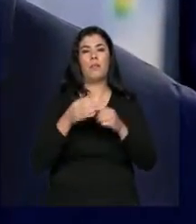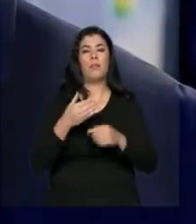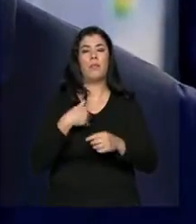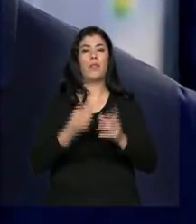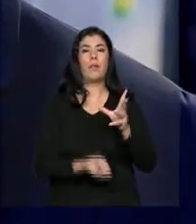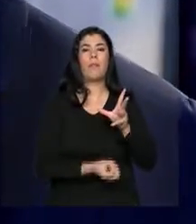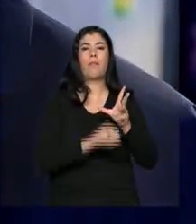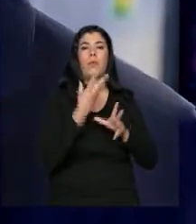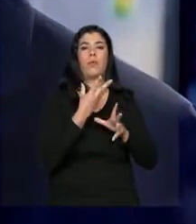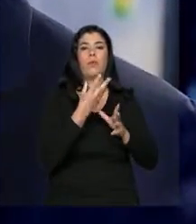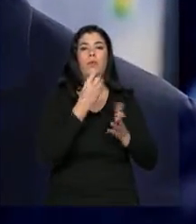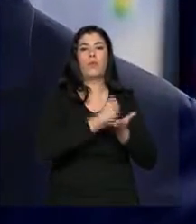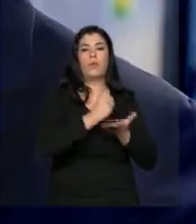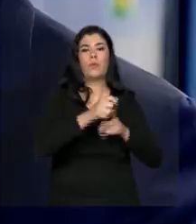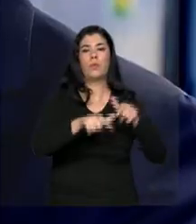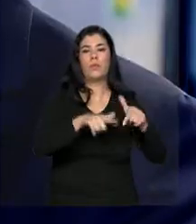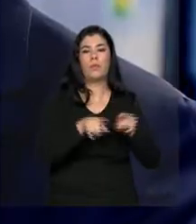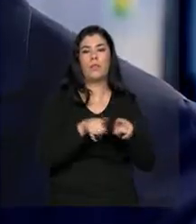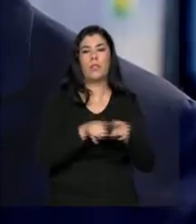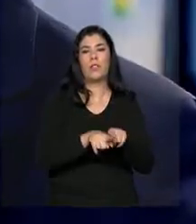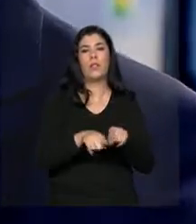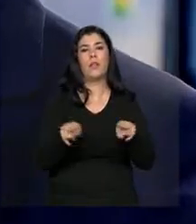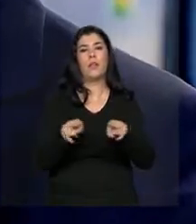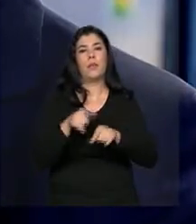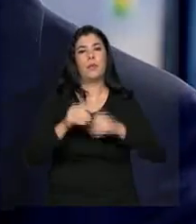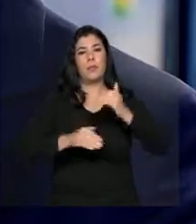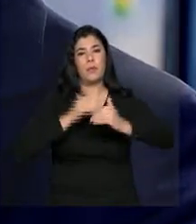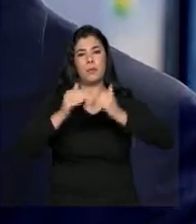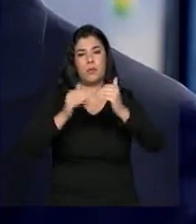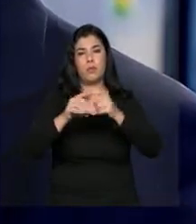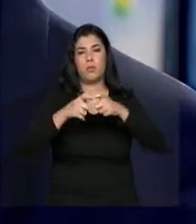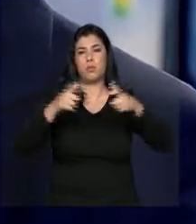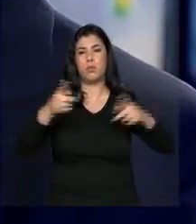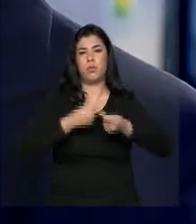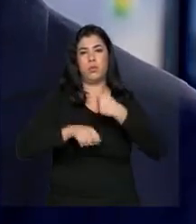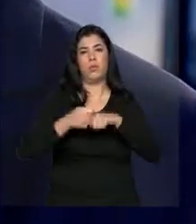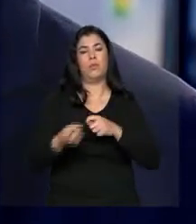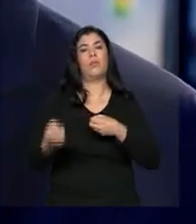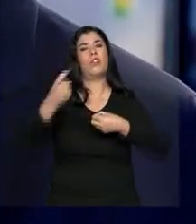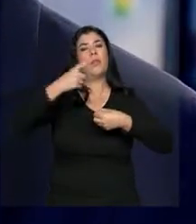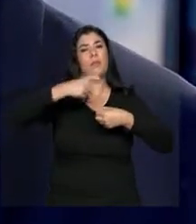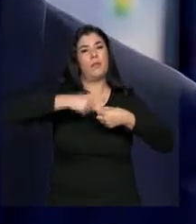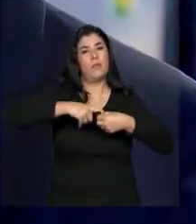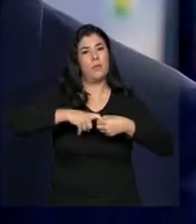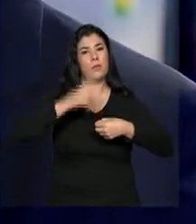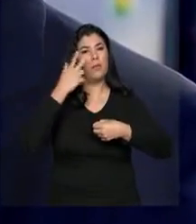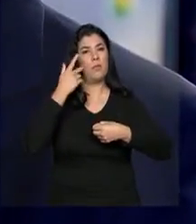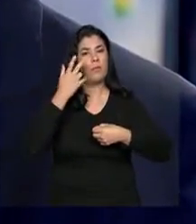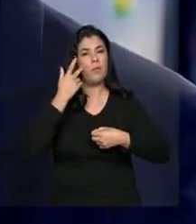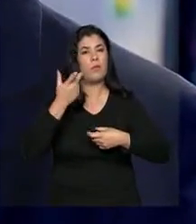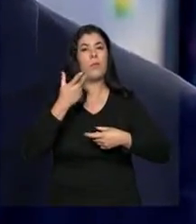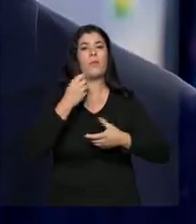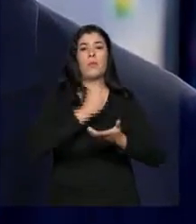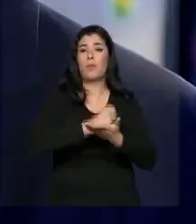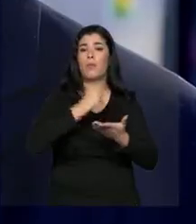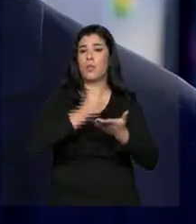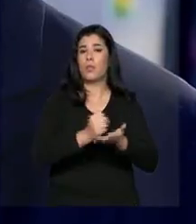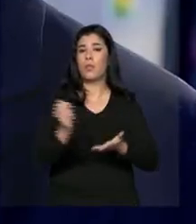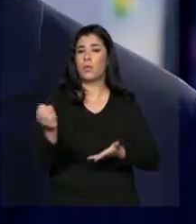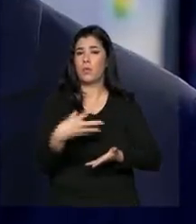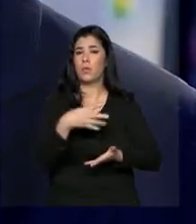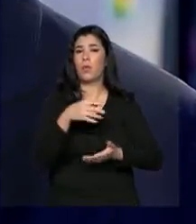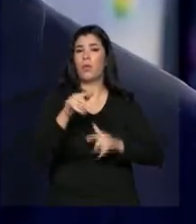da geração de renda e emprego, como do lado do crescimento econômico e da retomada dessa situação de emprego e de